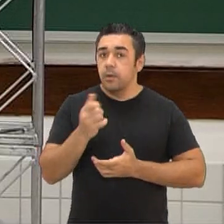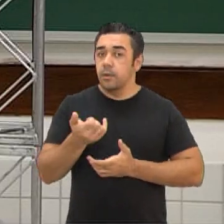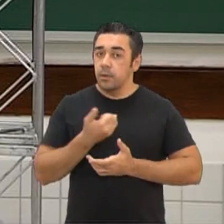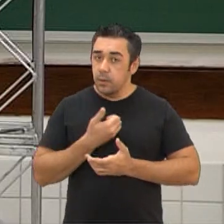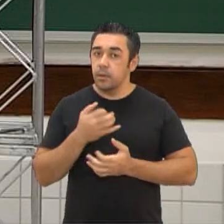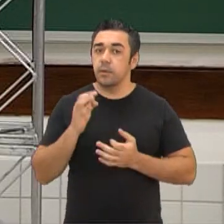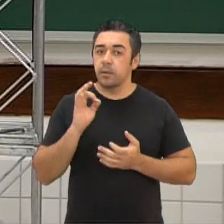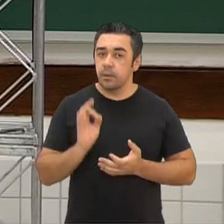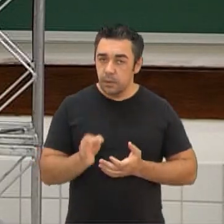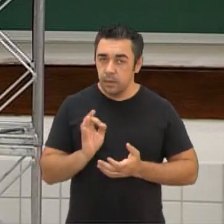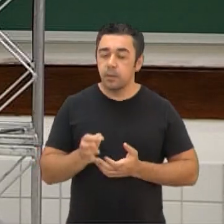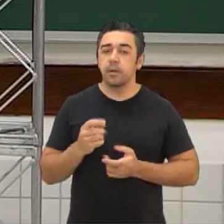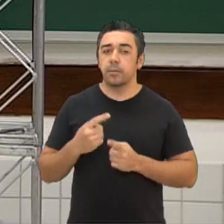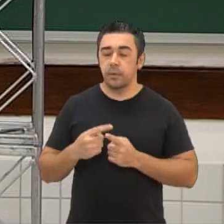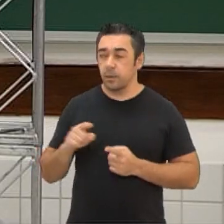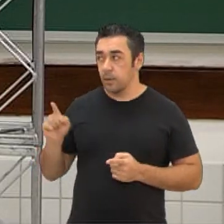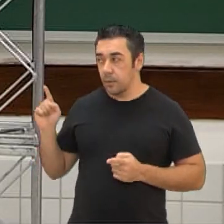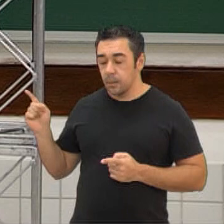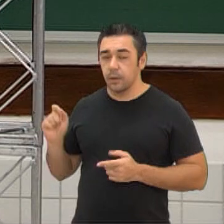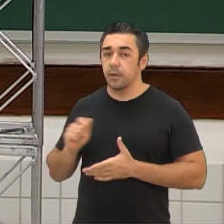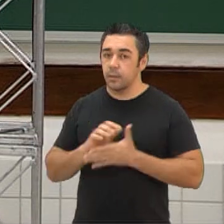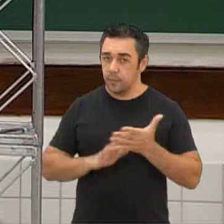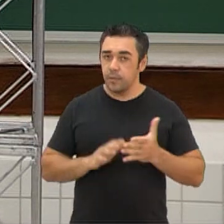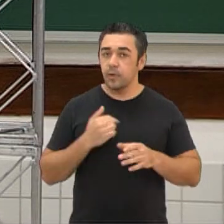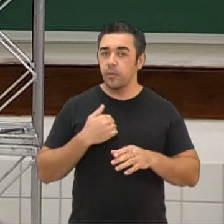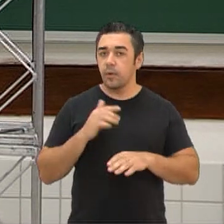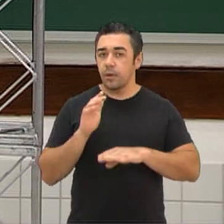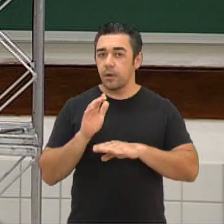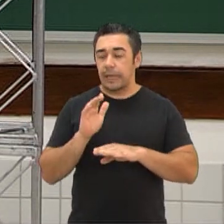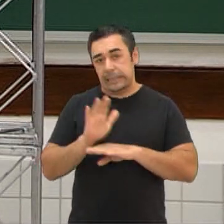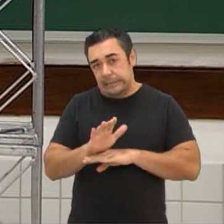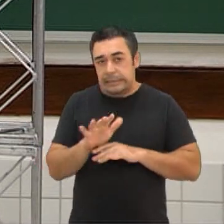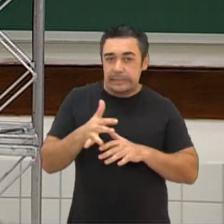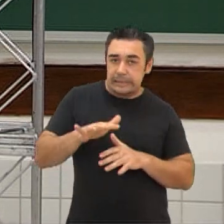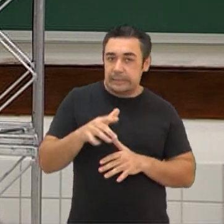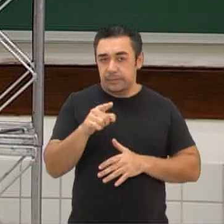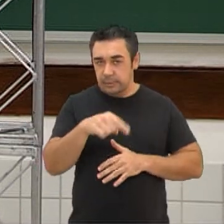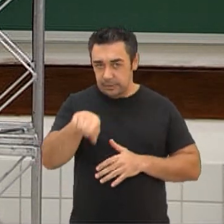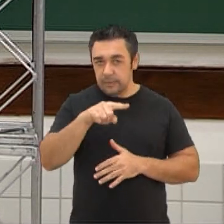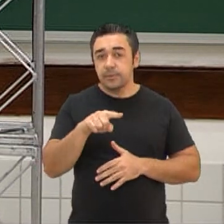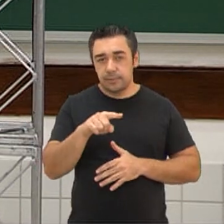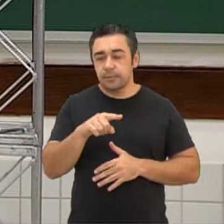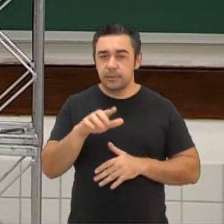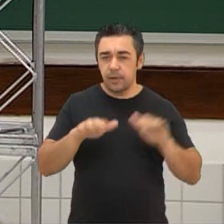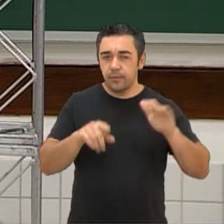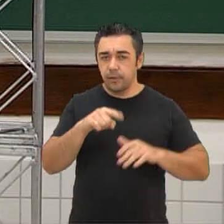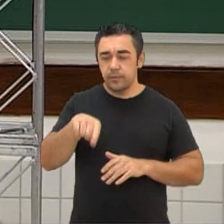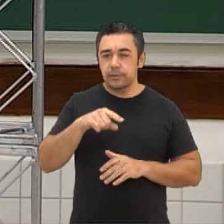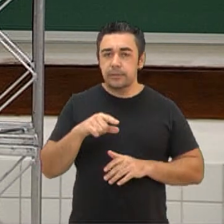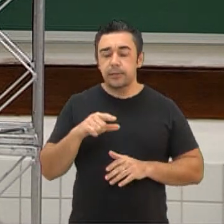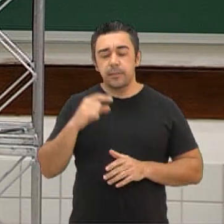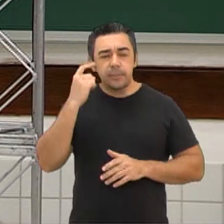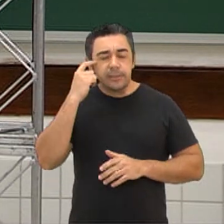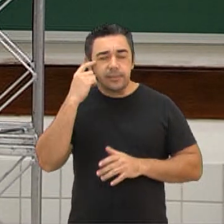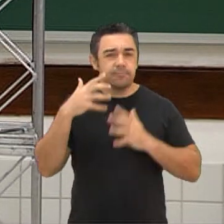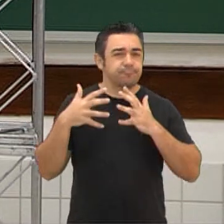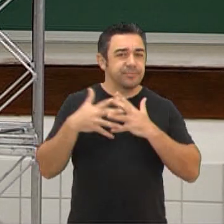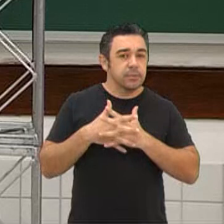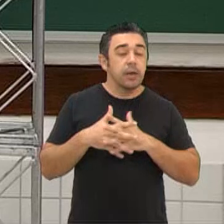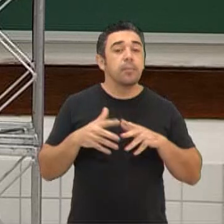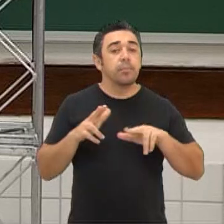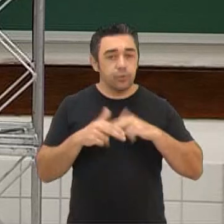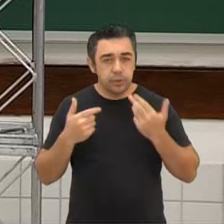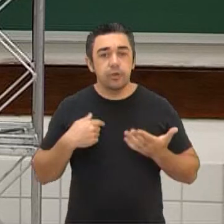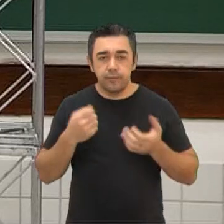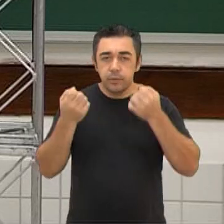certo, hein? Porque acho que esse exercício eu dei uma judiada em vocês, não dei? Deu uma embaraçada. Por isso que eu vou vir